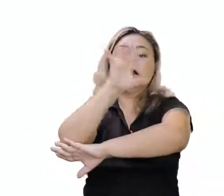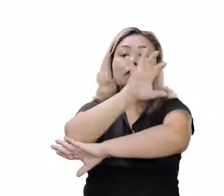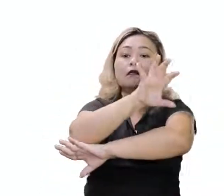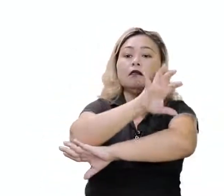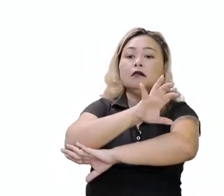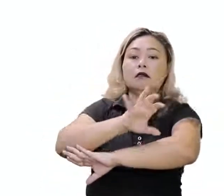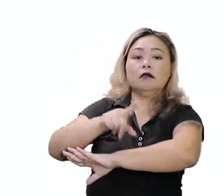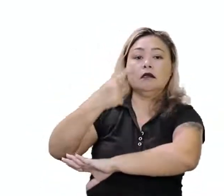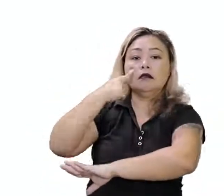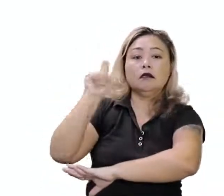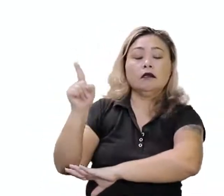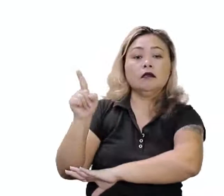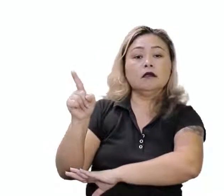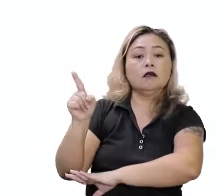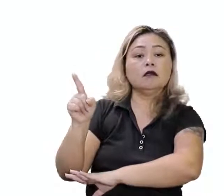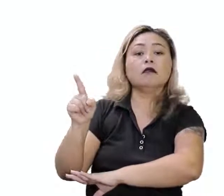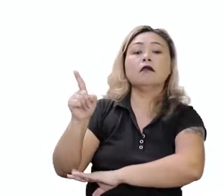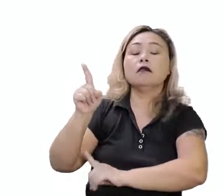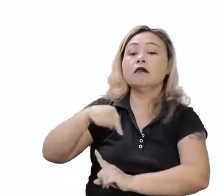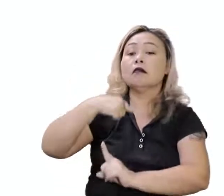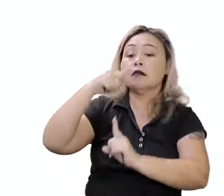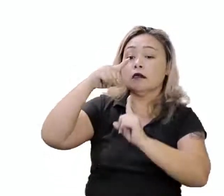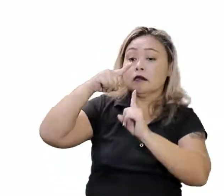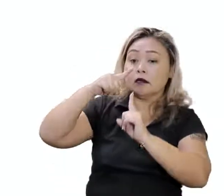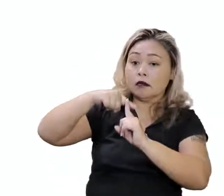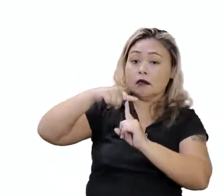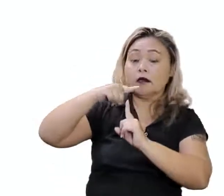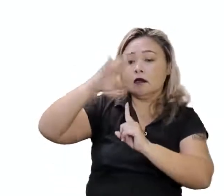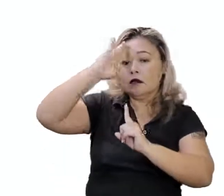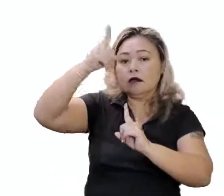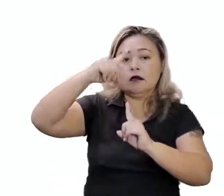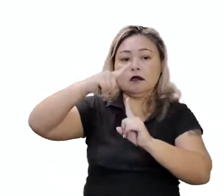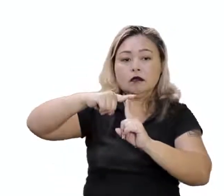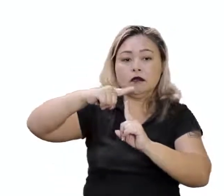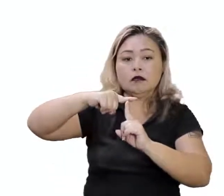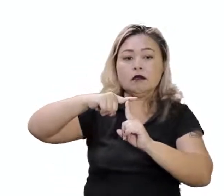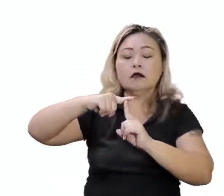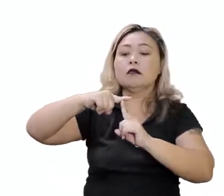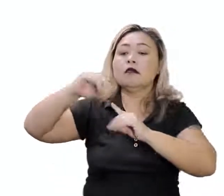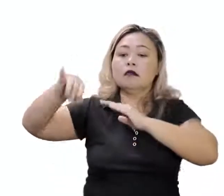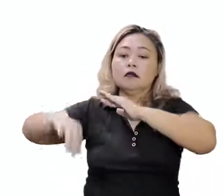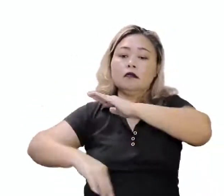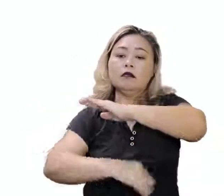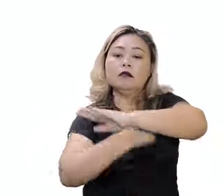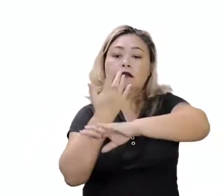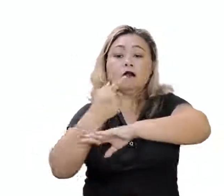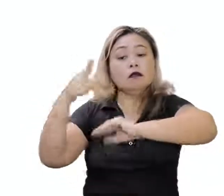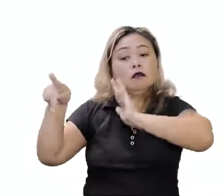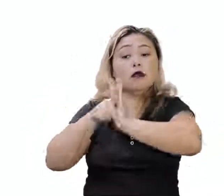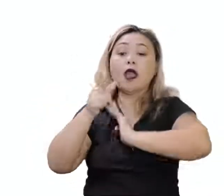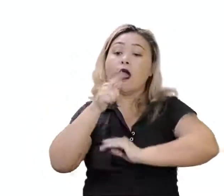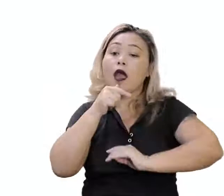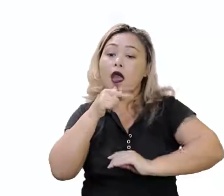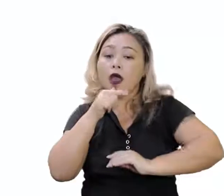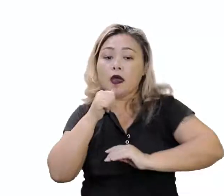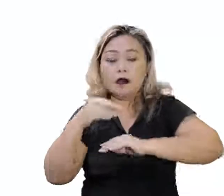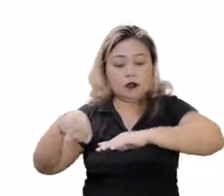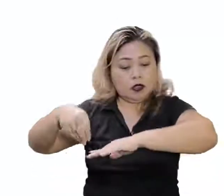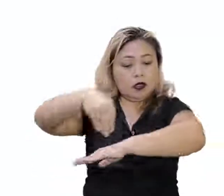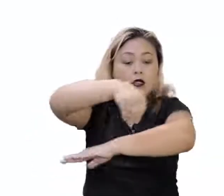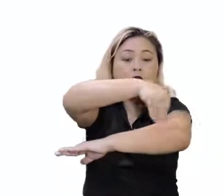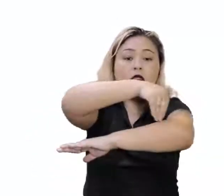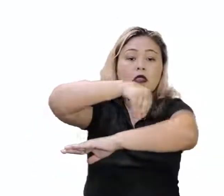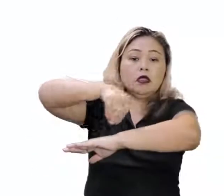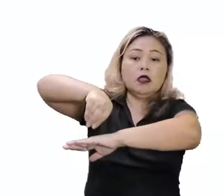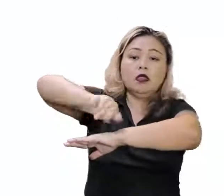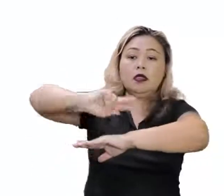ecossistema. Olha lá. E nesse caso, os principais tipos são cadeia alimentar aquática,